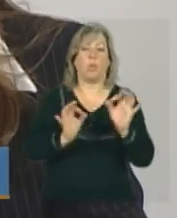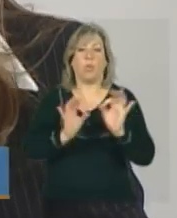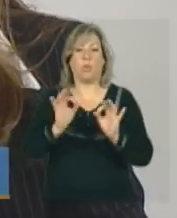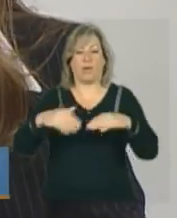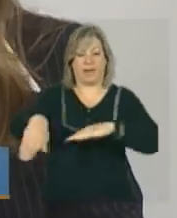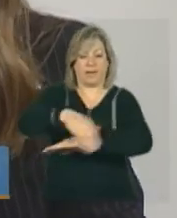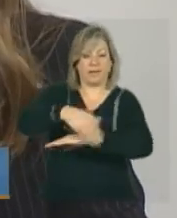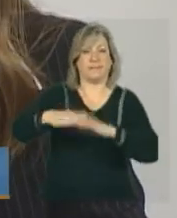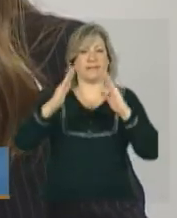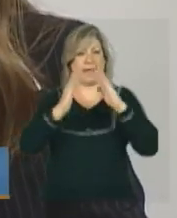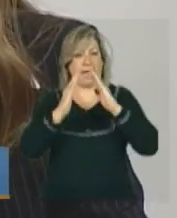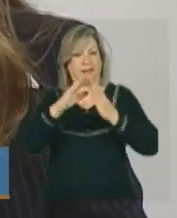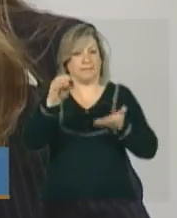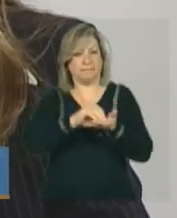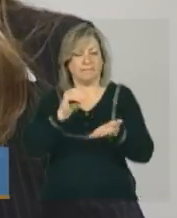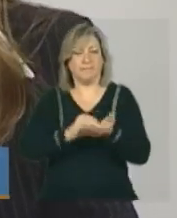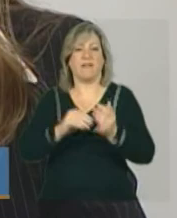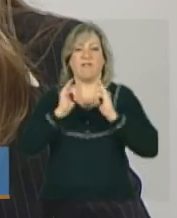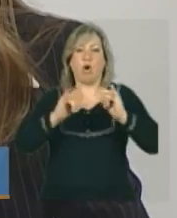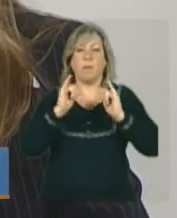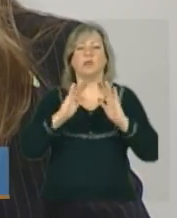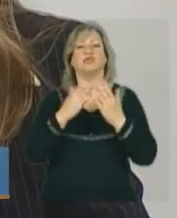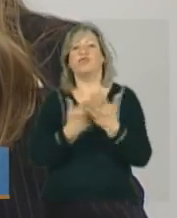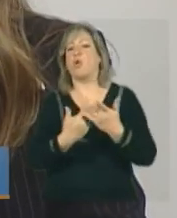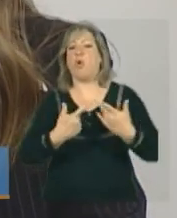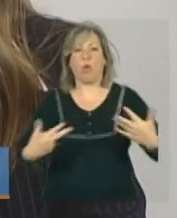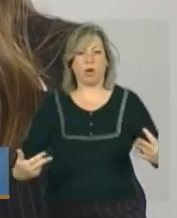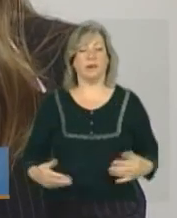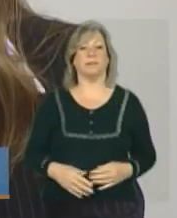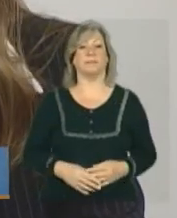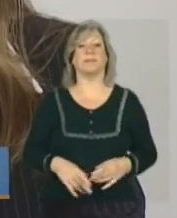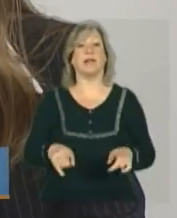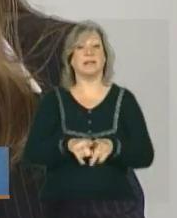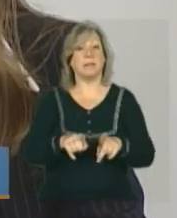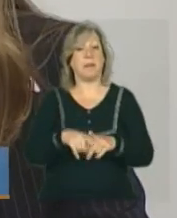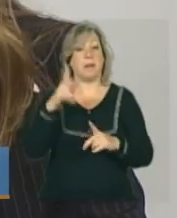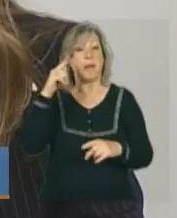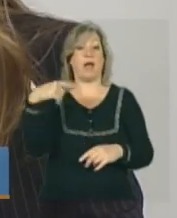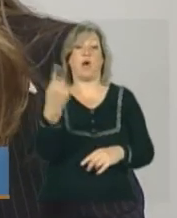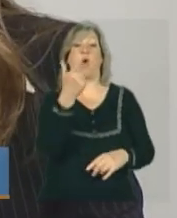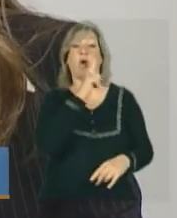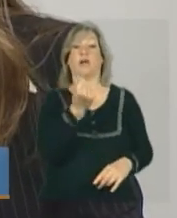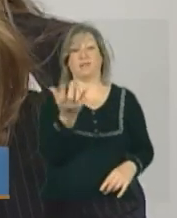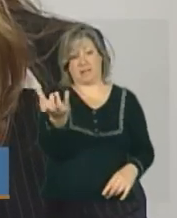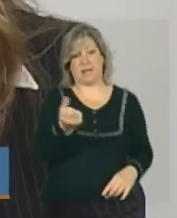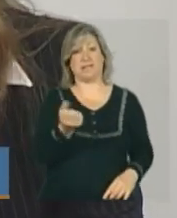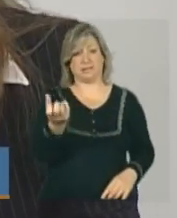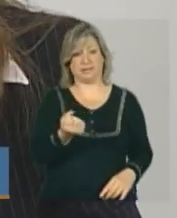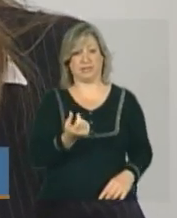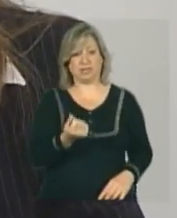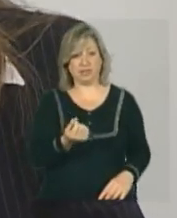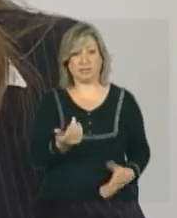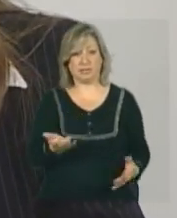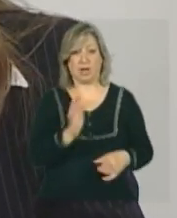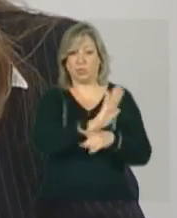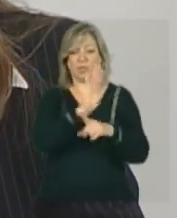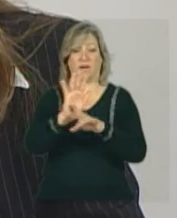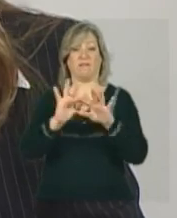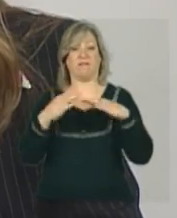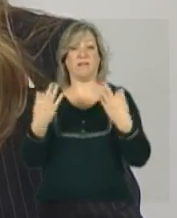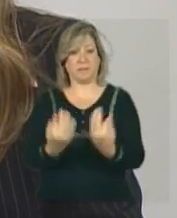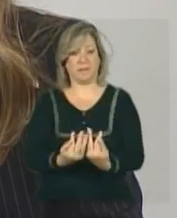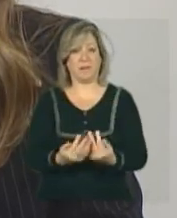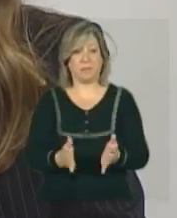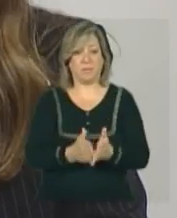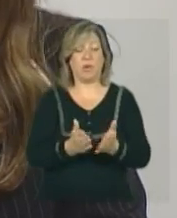cadastro único, né, para garantir o acesso à renda e realizar encaminhamentos assim necessário, seja para serviços